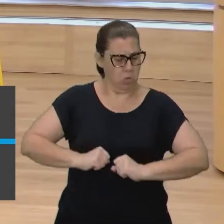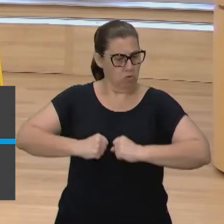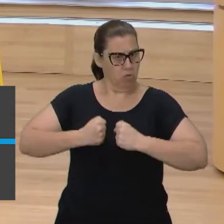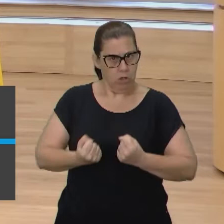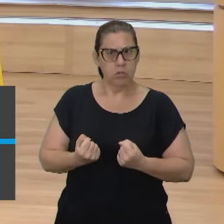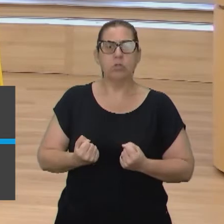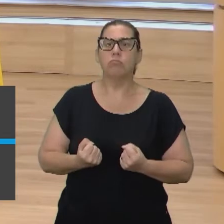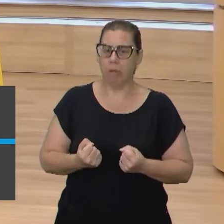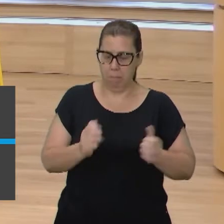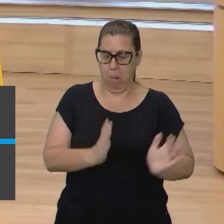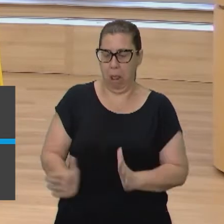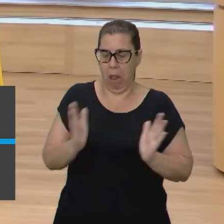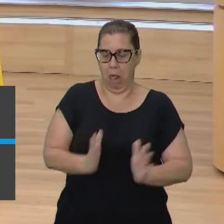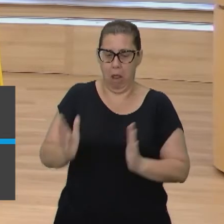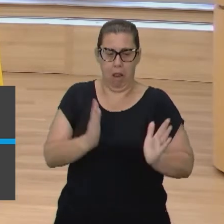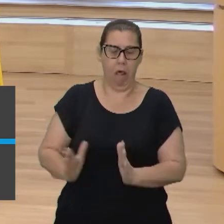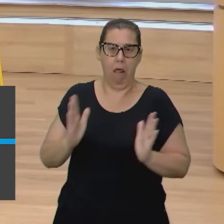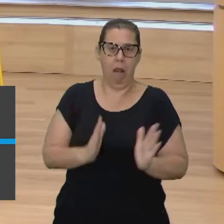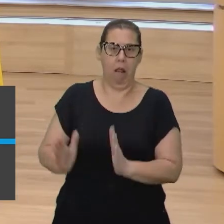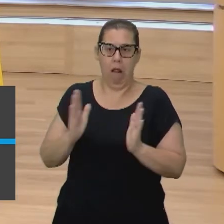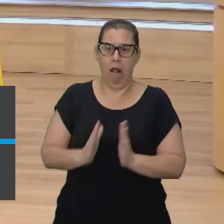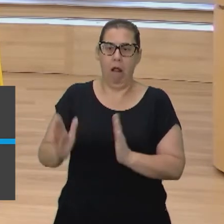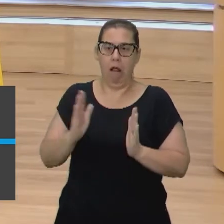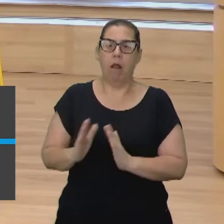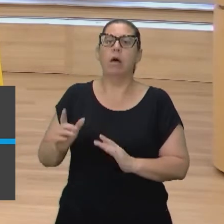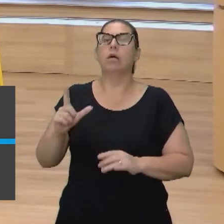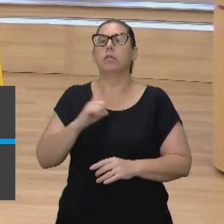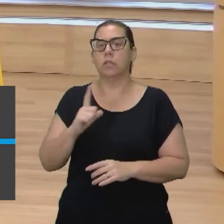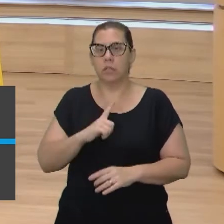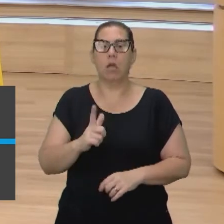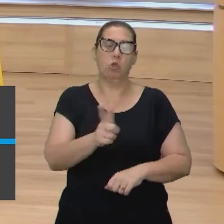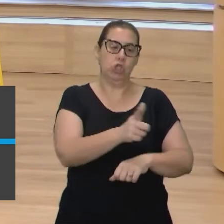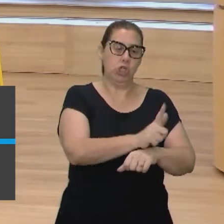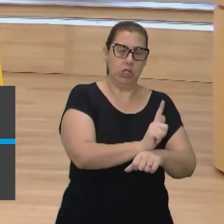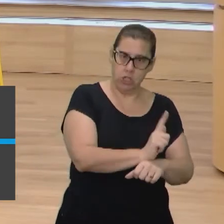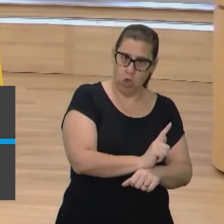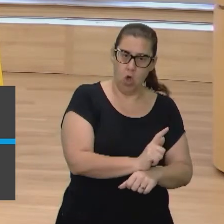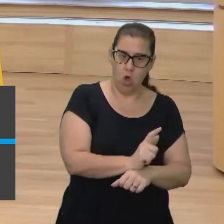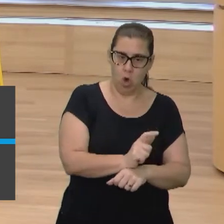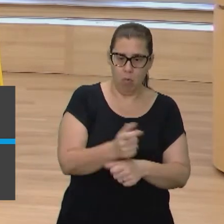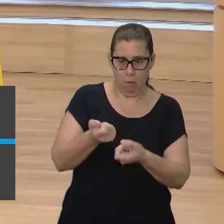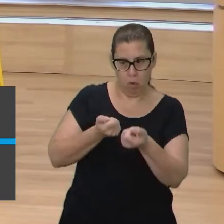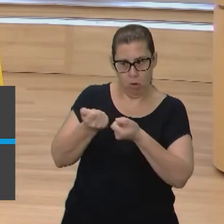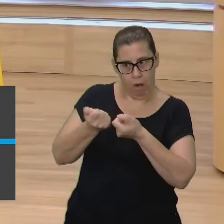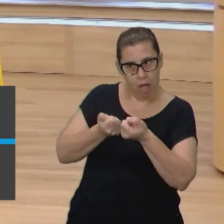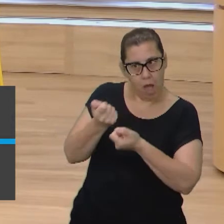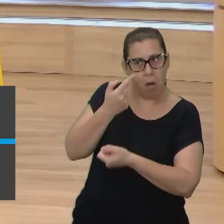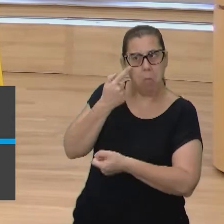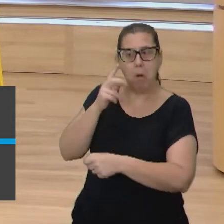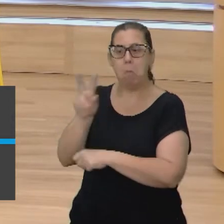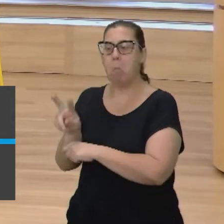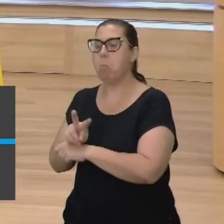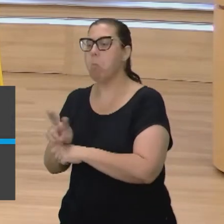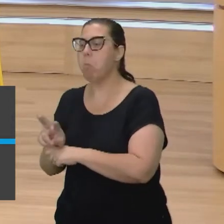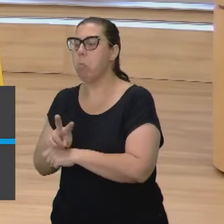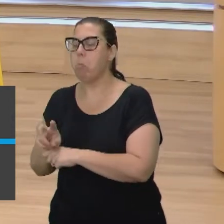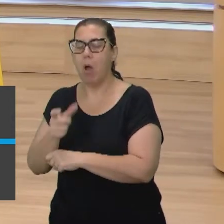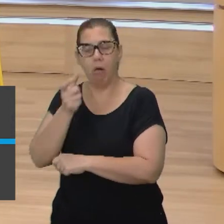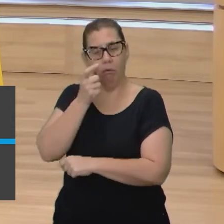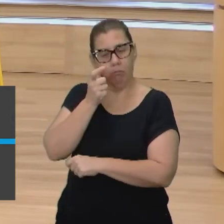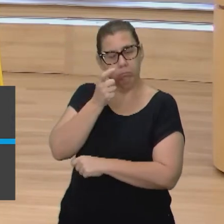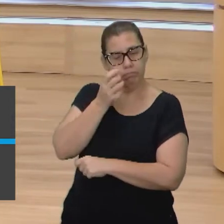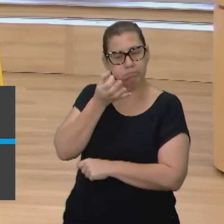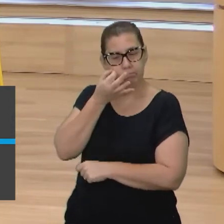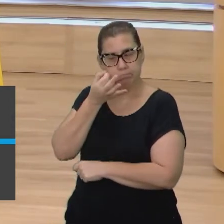trabalhadores nesse modelo de produção, né? Então existe uma gestão que vai coordenar, que vai